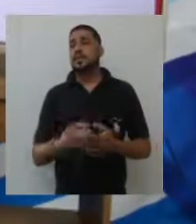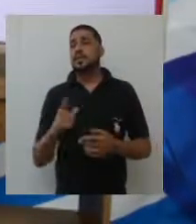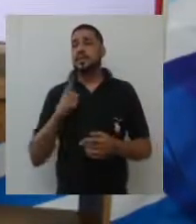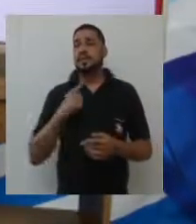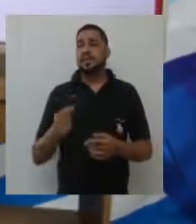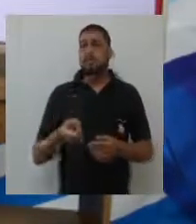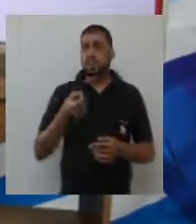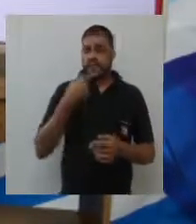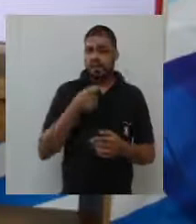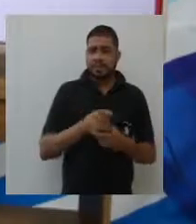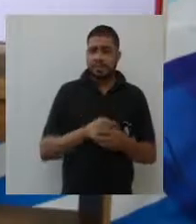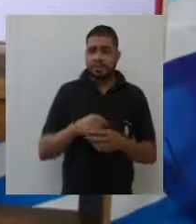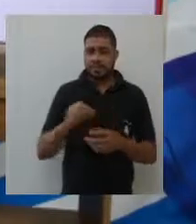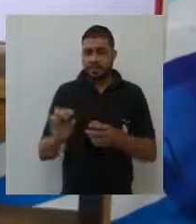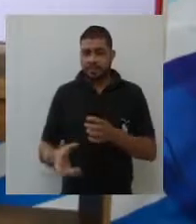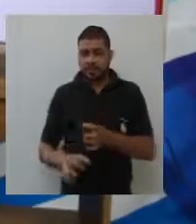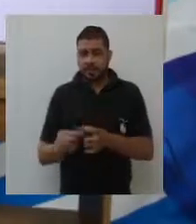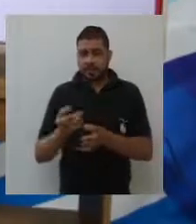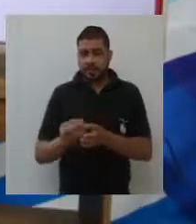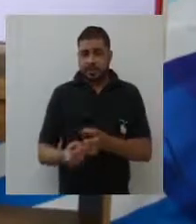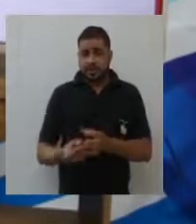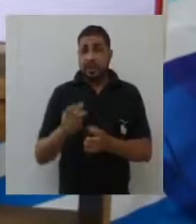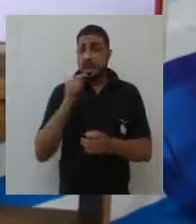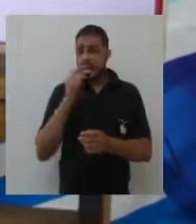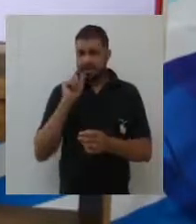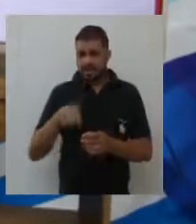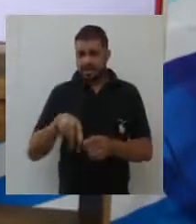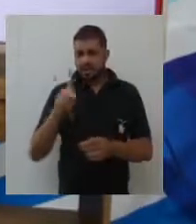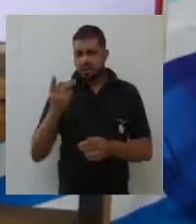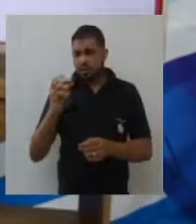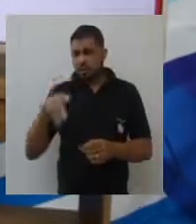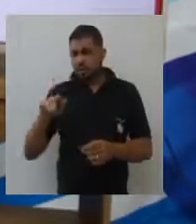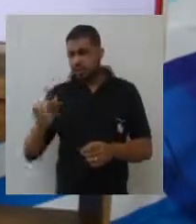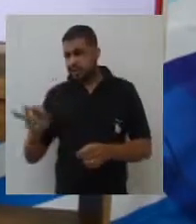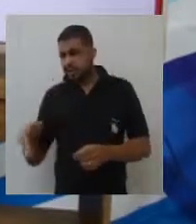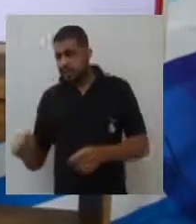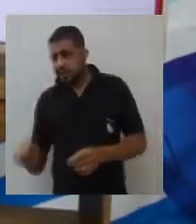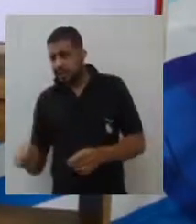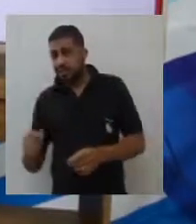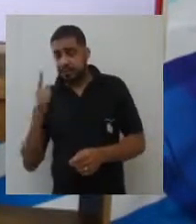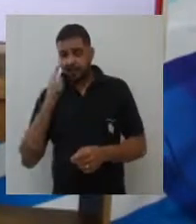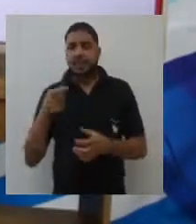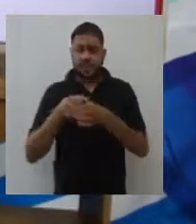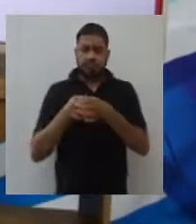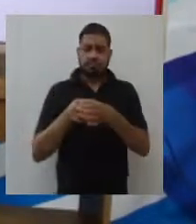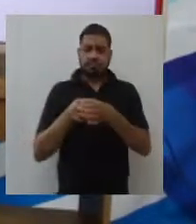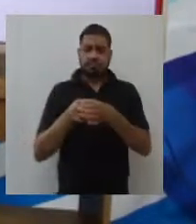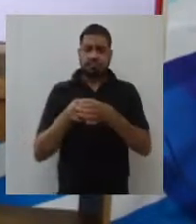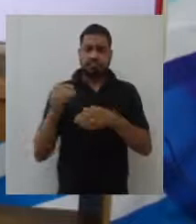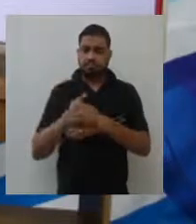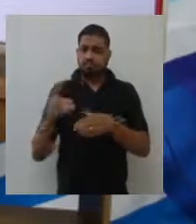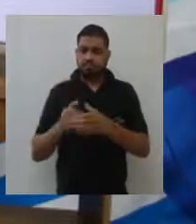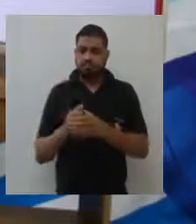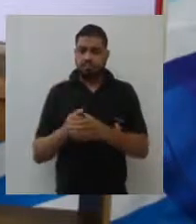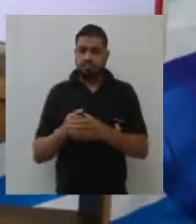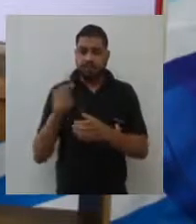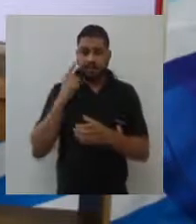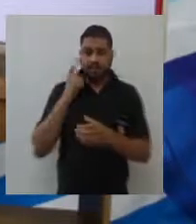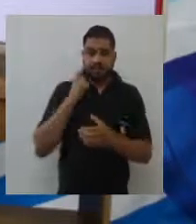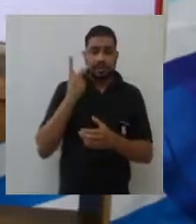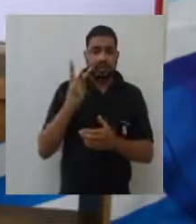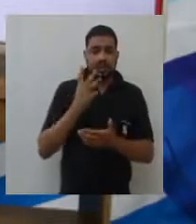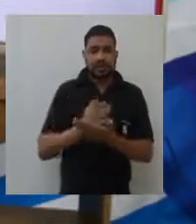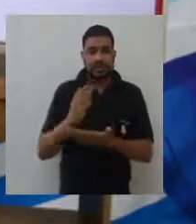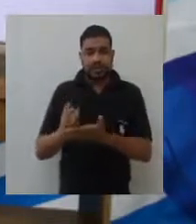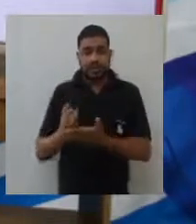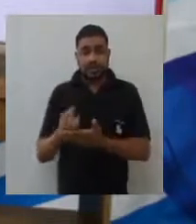efervescente com água são homogêneas, certo? Veja só, à medida que o comprimido está inteiro, tá? Você está vendo duas fases.